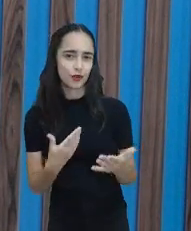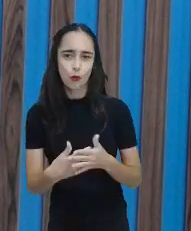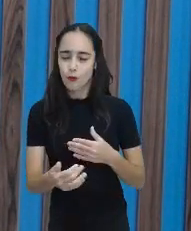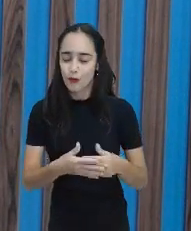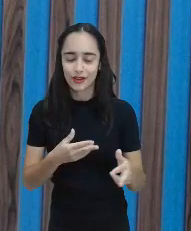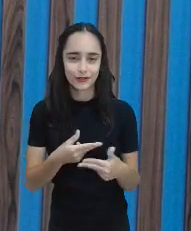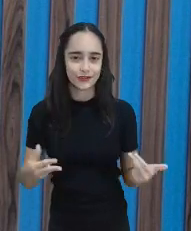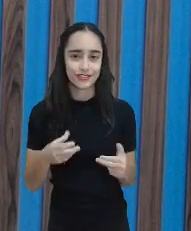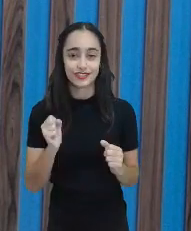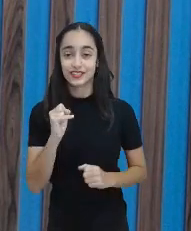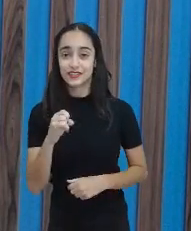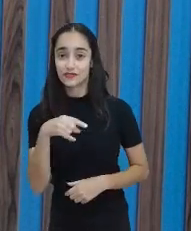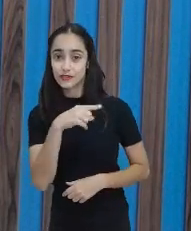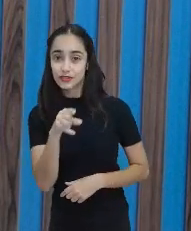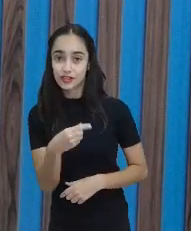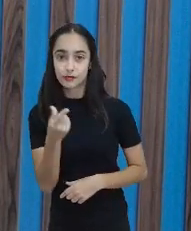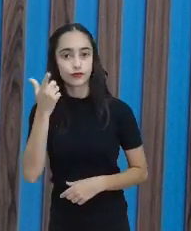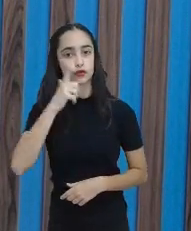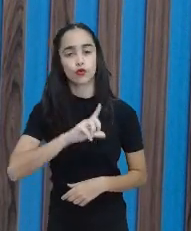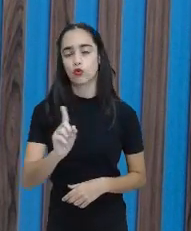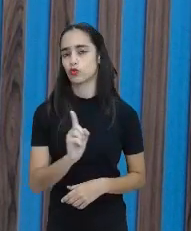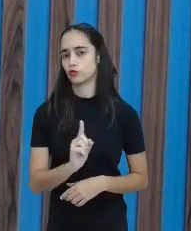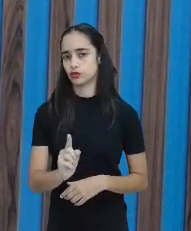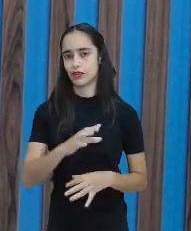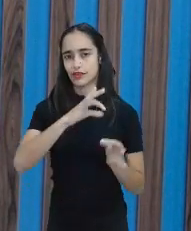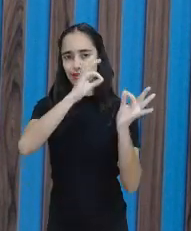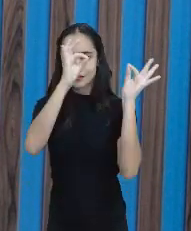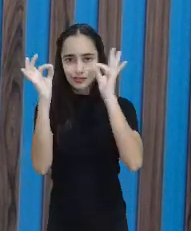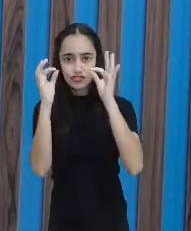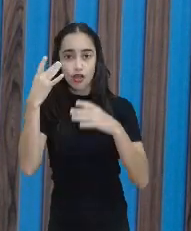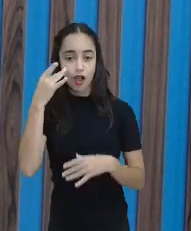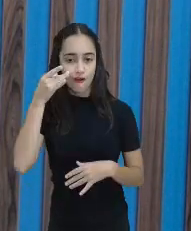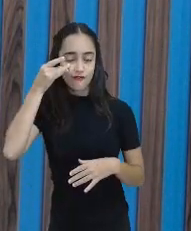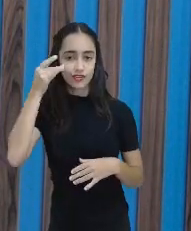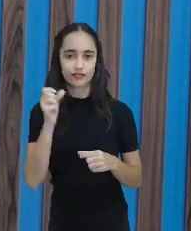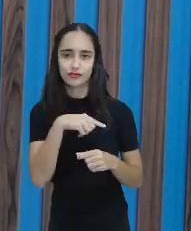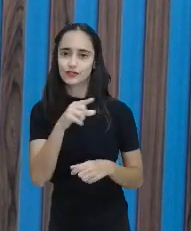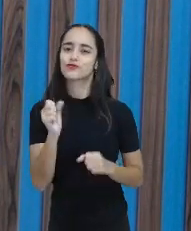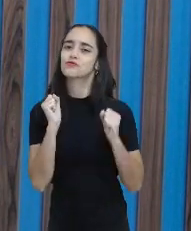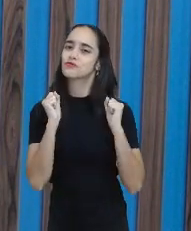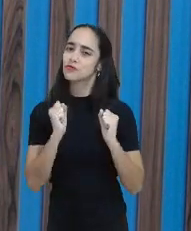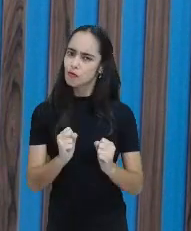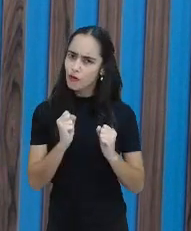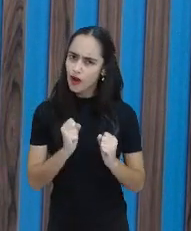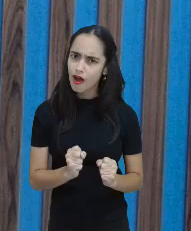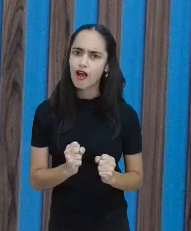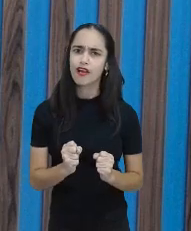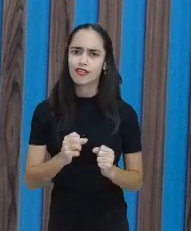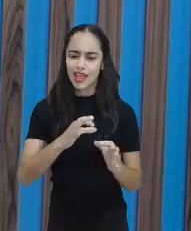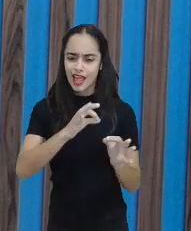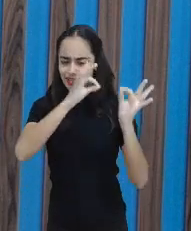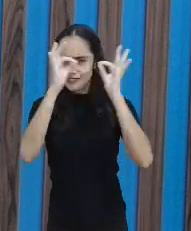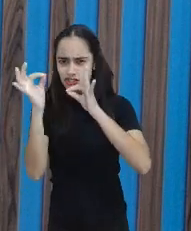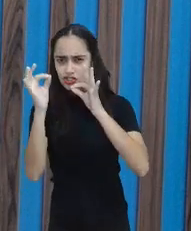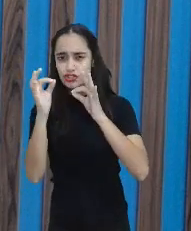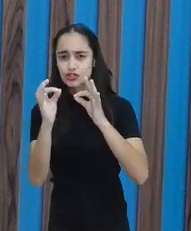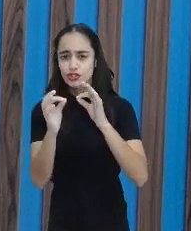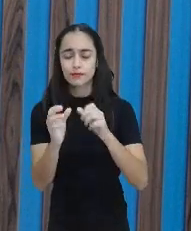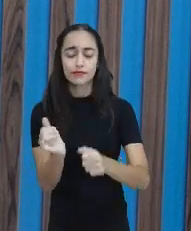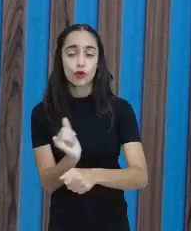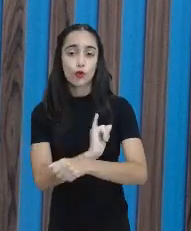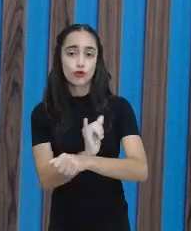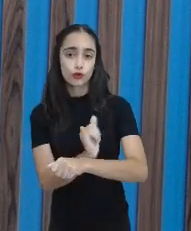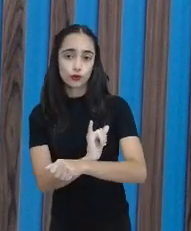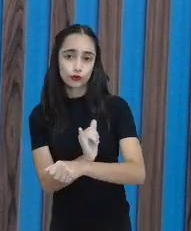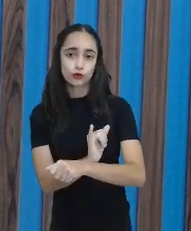conseguiu acompanhar essa aula, né, a transmissão ao vivo, você pode ter acesso a ela no canal no YouTube do